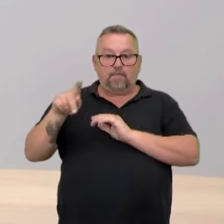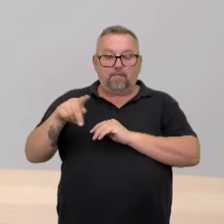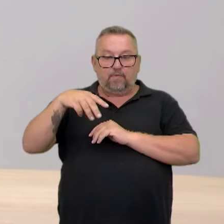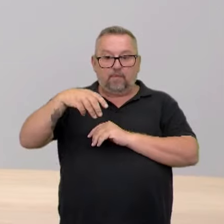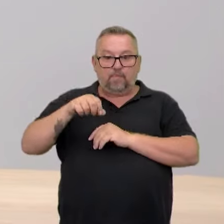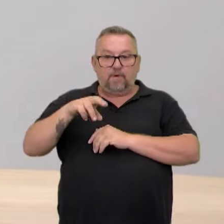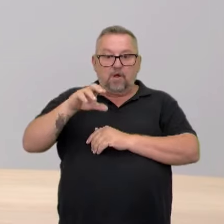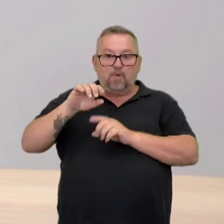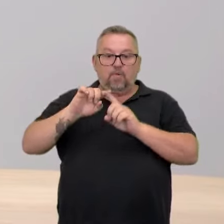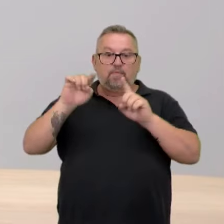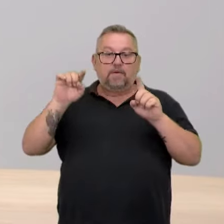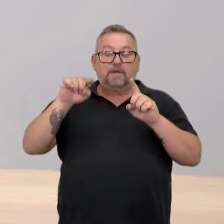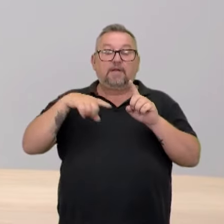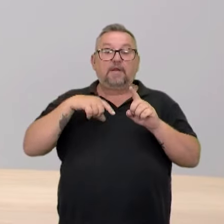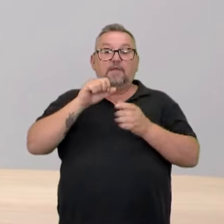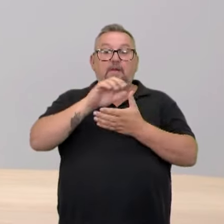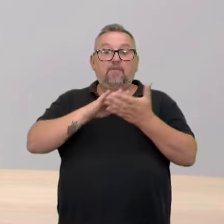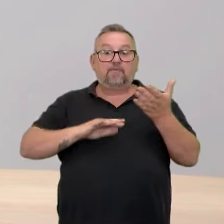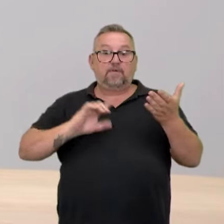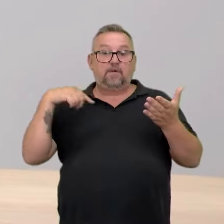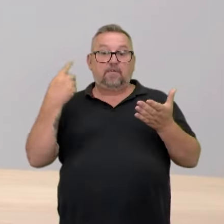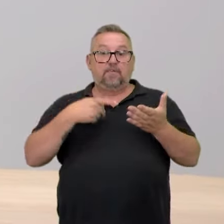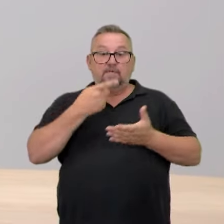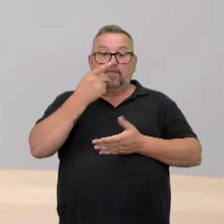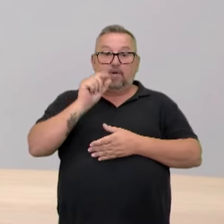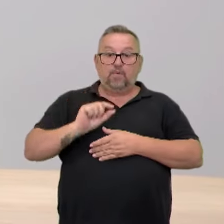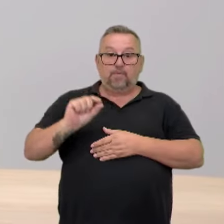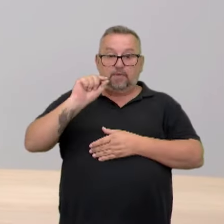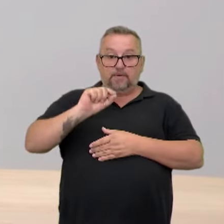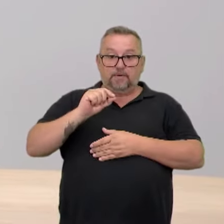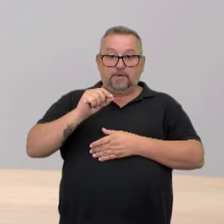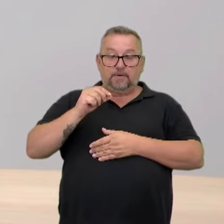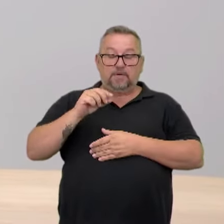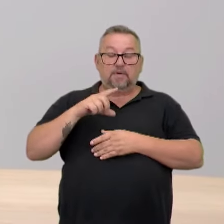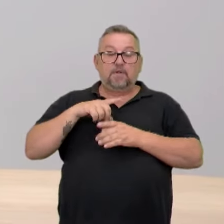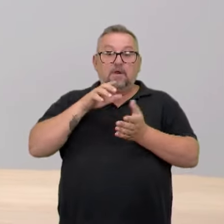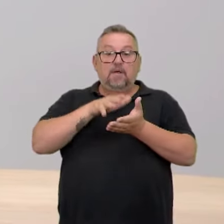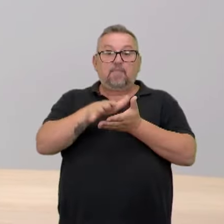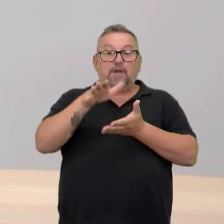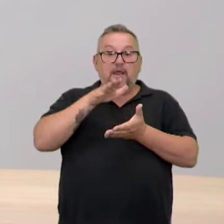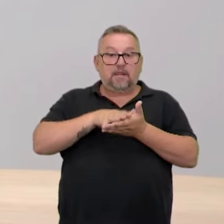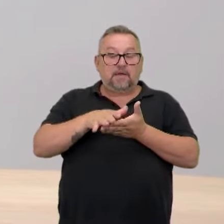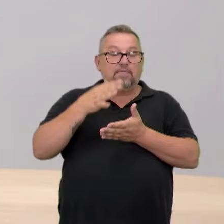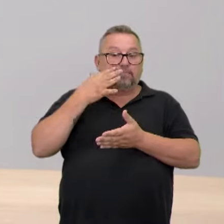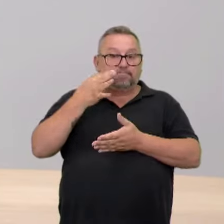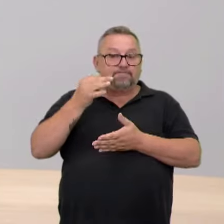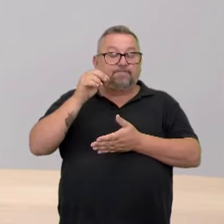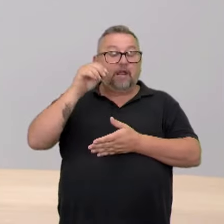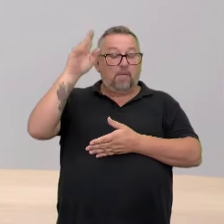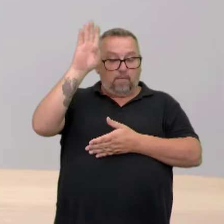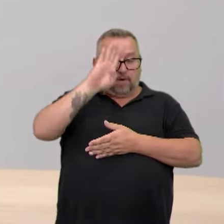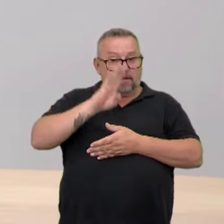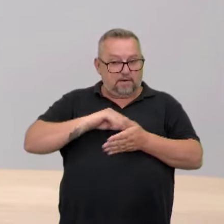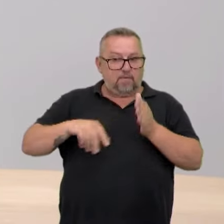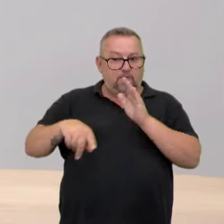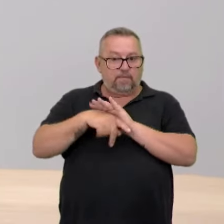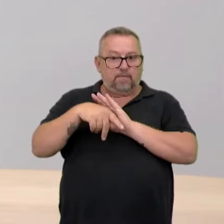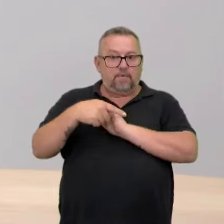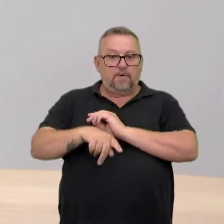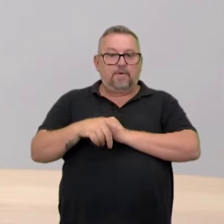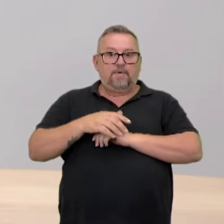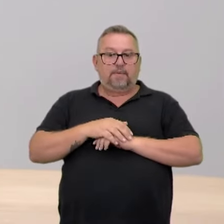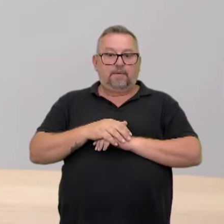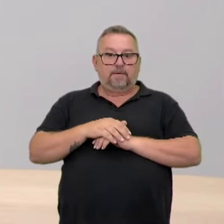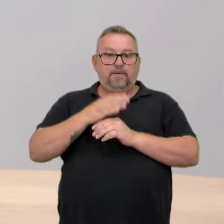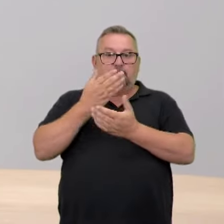Marcel. Mas nessa atividade a gente vai falar um pouquinho como funciona o Observatório de Imprensa a nível nacional, Então,